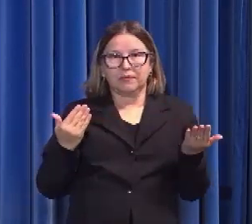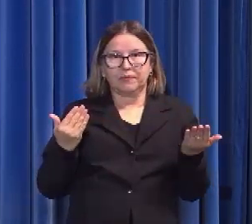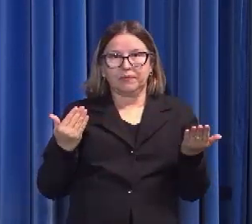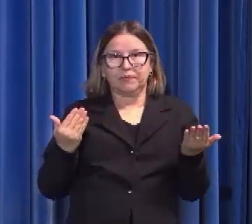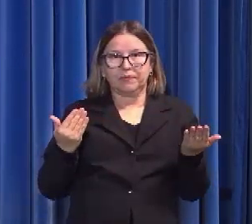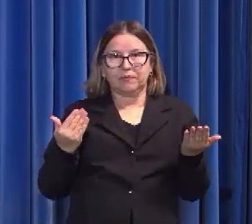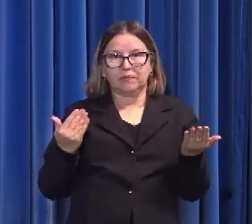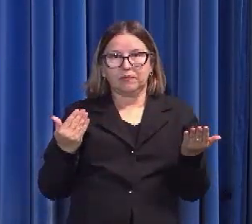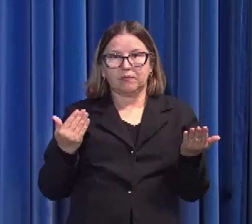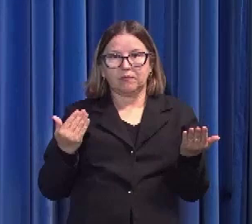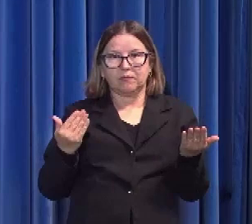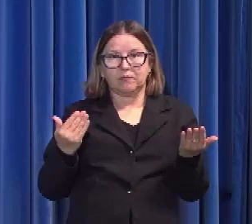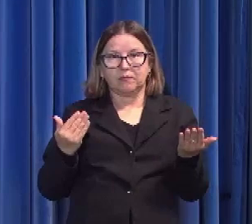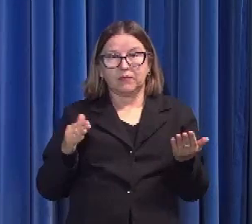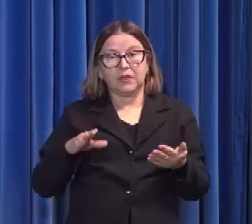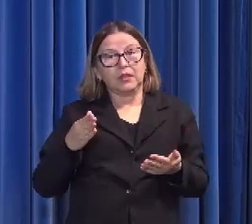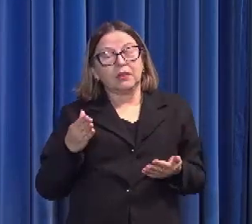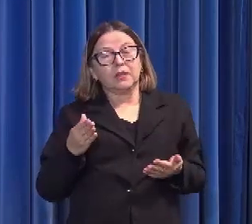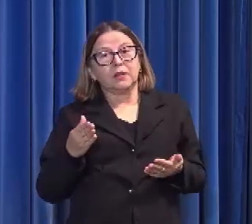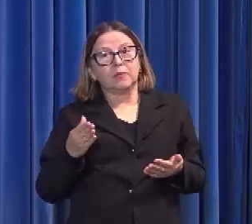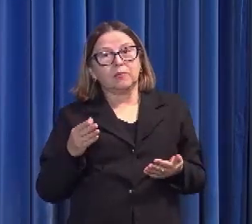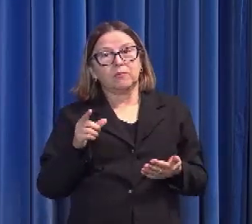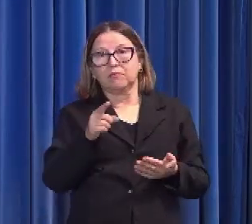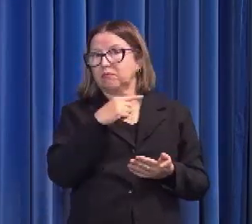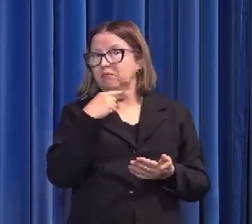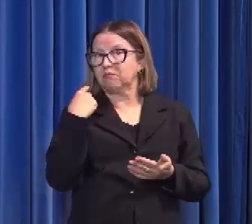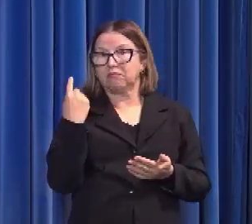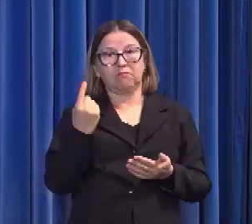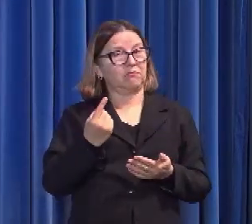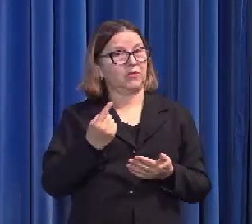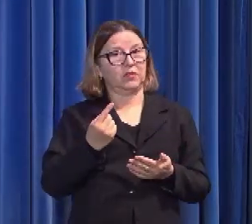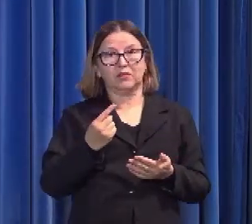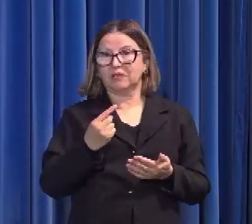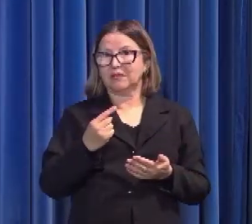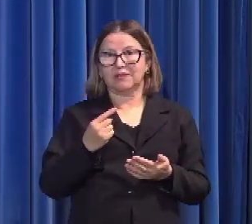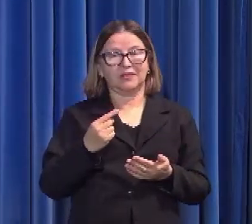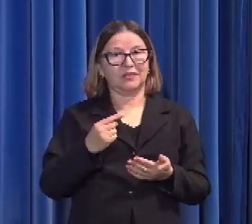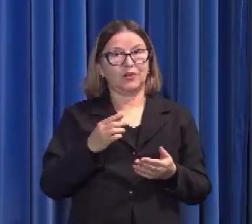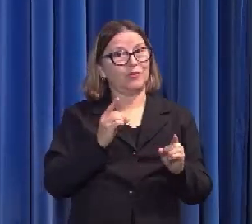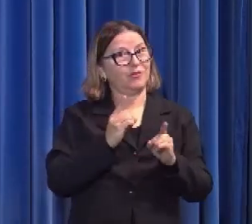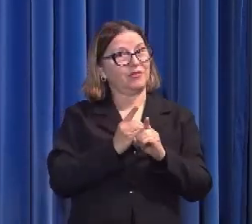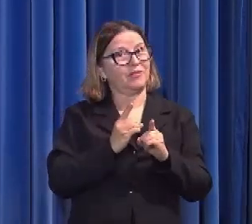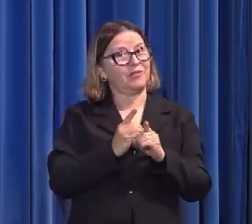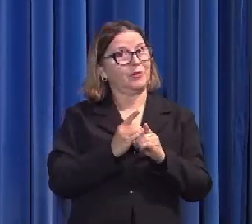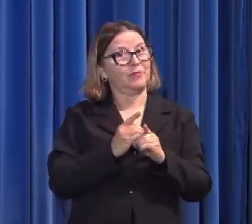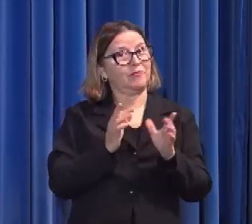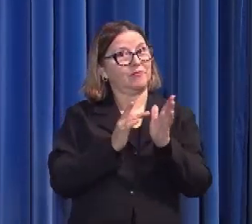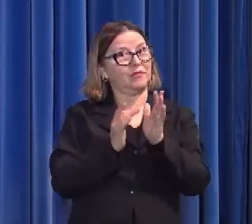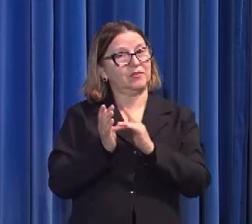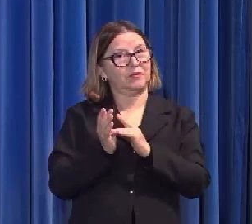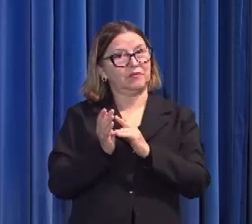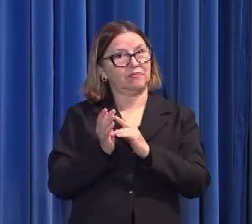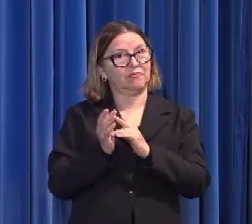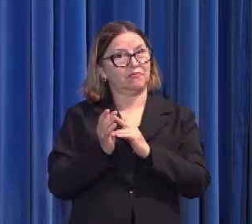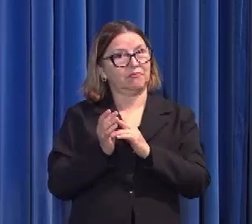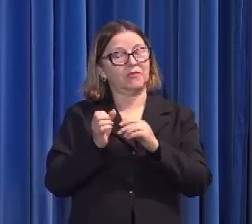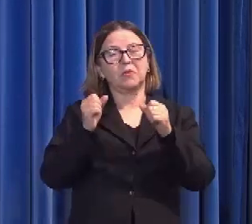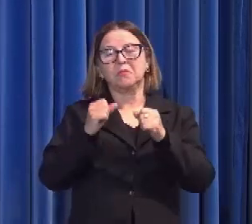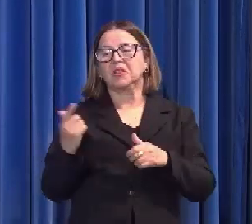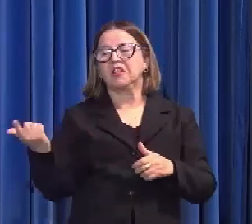não somos discípulos de Jesus nós podemos estar na igreja já e nós não estamos em